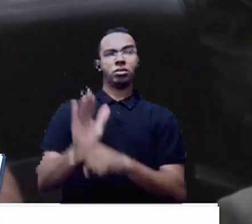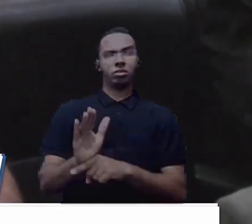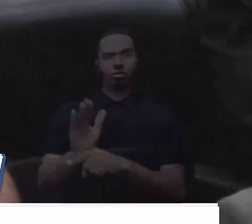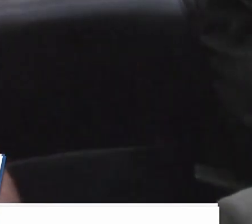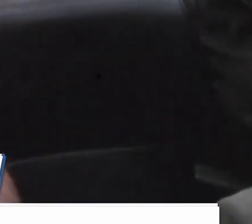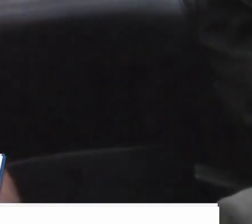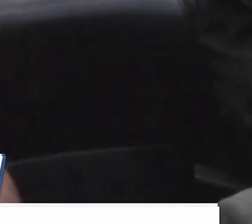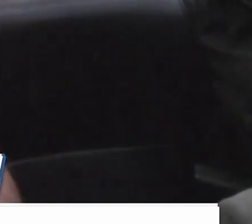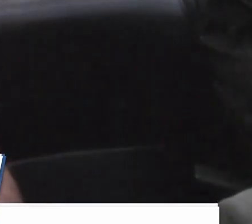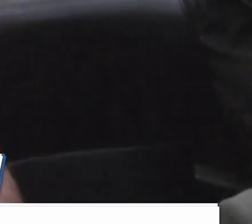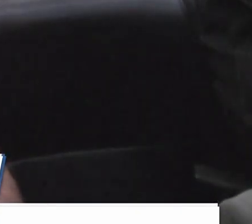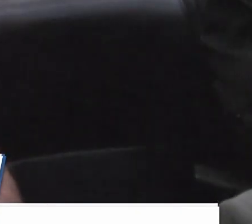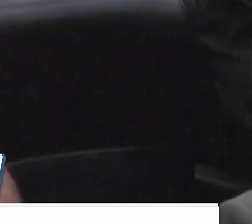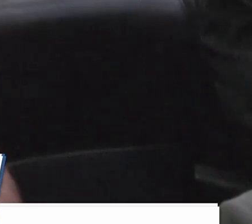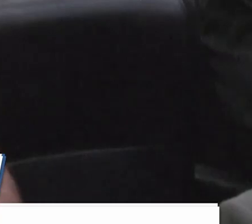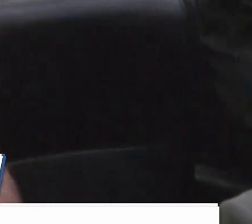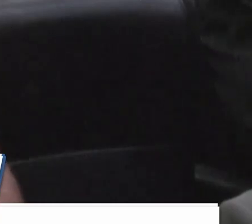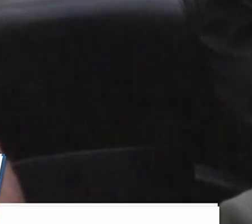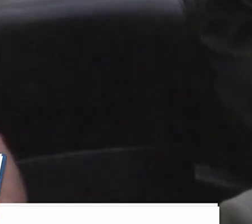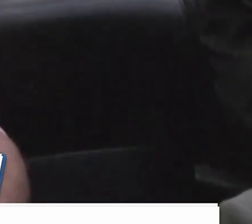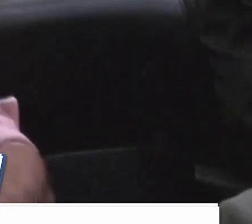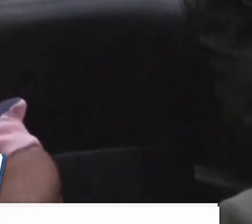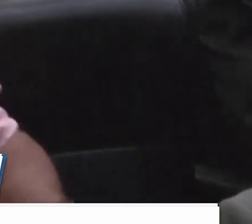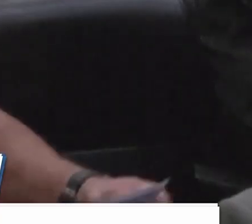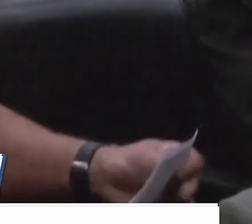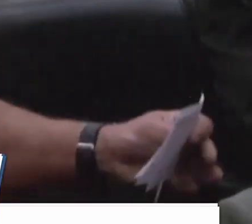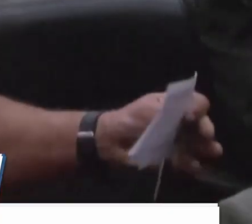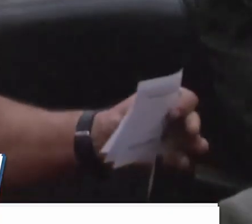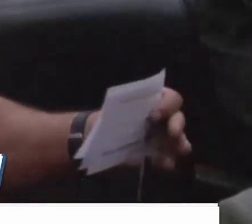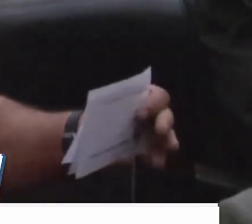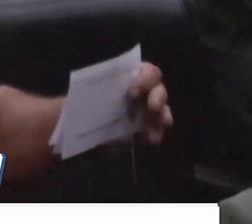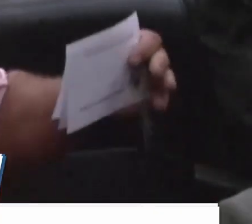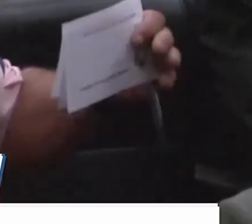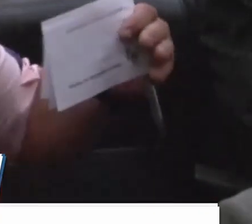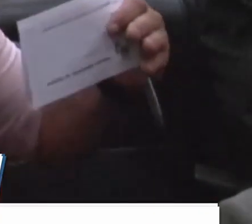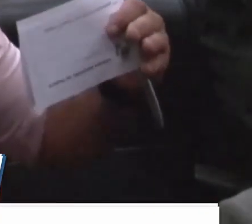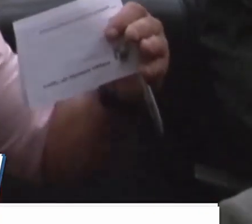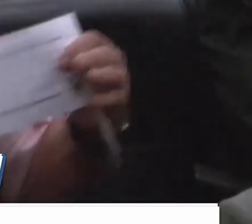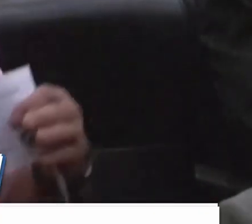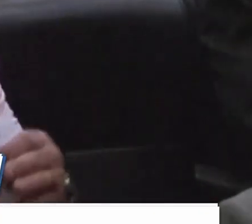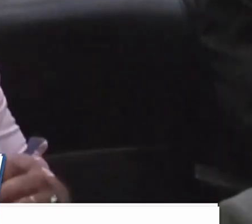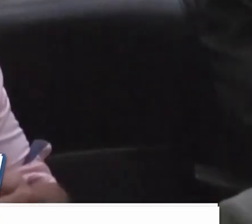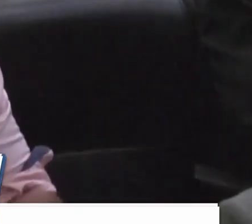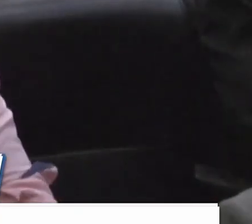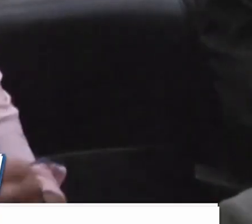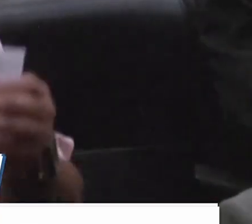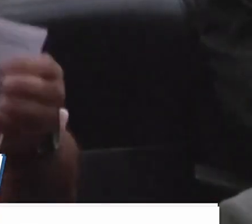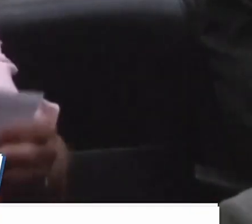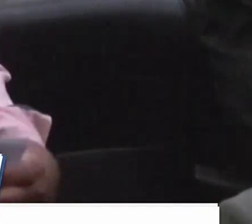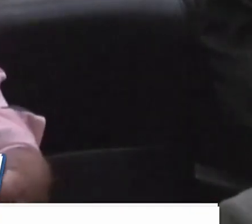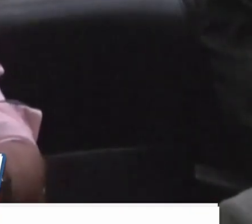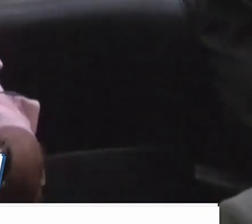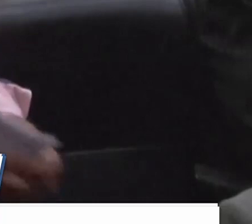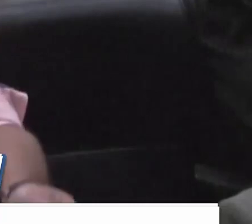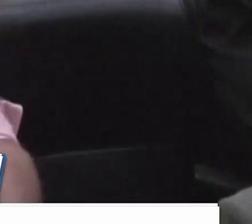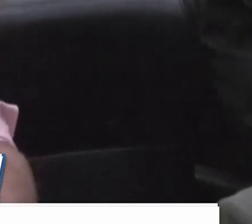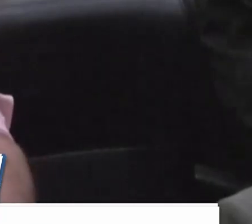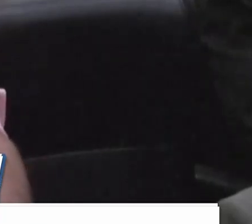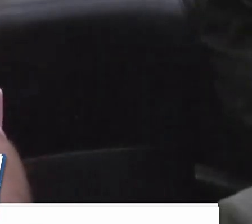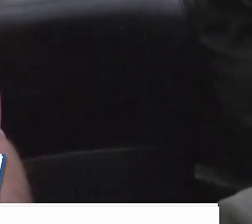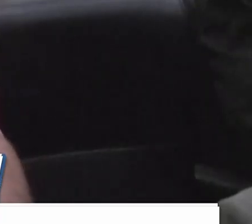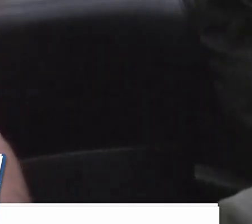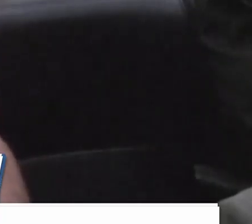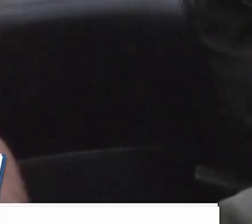infelizmente, a gente fica aqui falando, e sendo que nós poderíamos nos unir no mesmo sentido para resolver